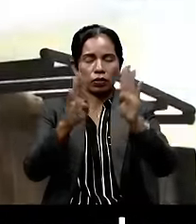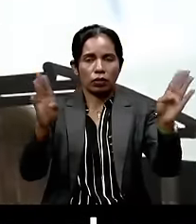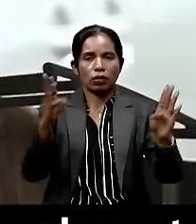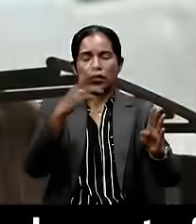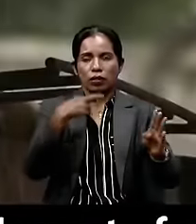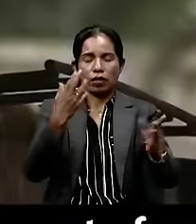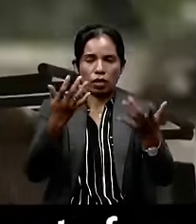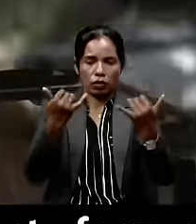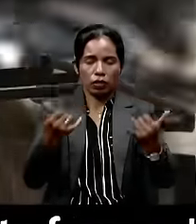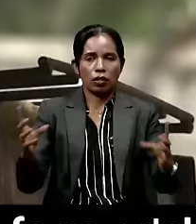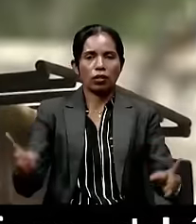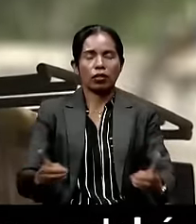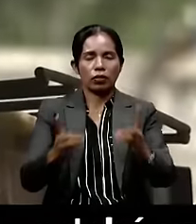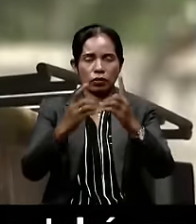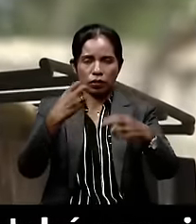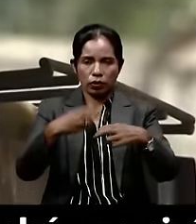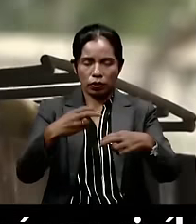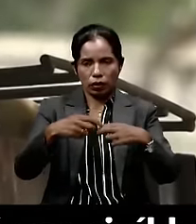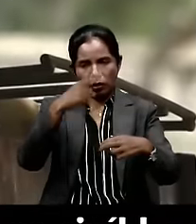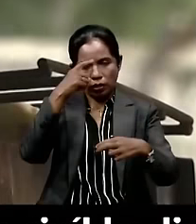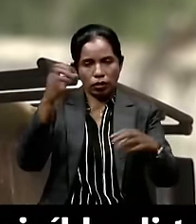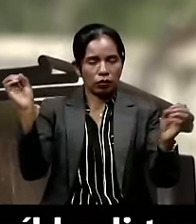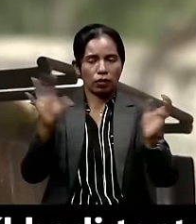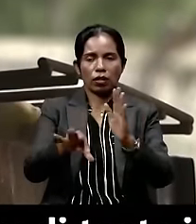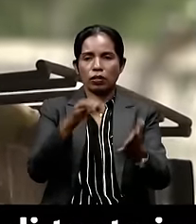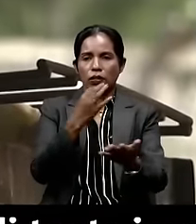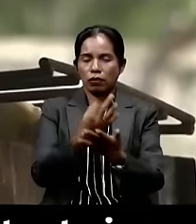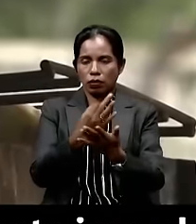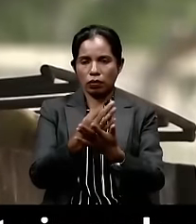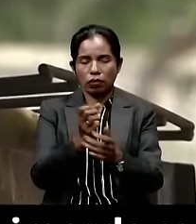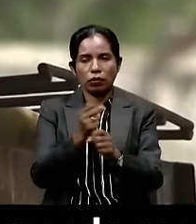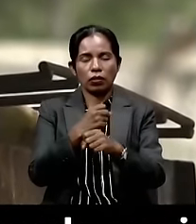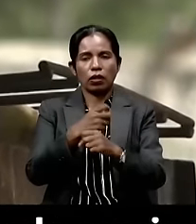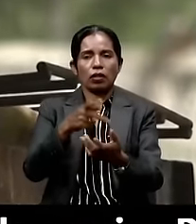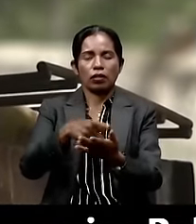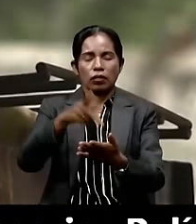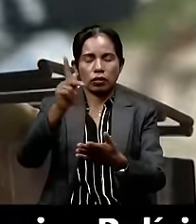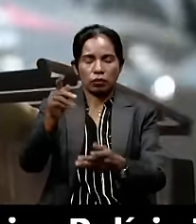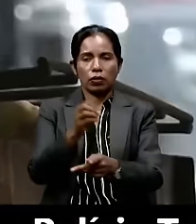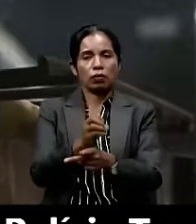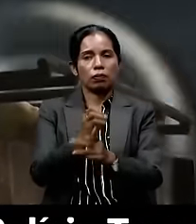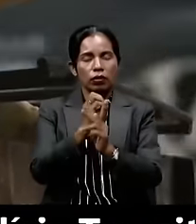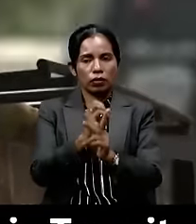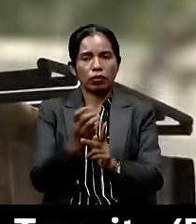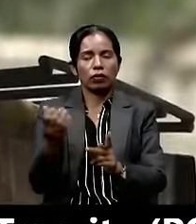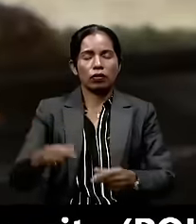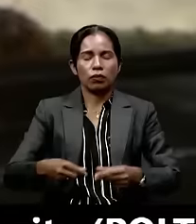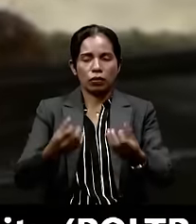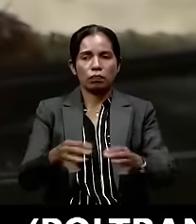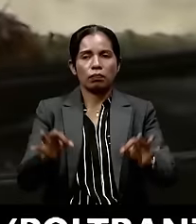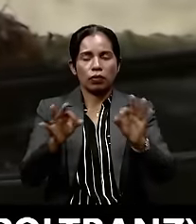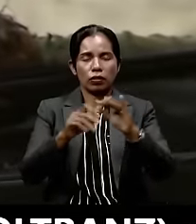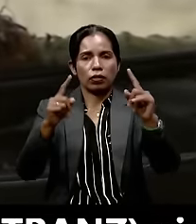da dauni hasur dificuldade tamba la hetan rendimento ho di halo pagamento ba cooperativa ni be fo credito